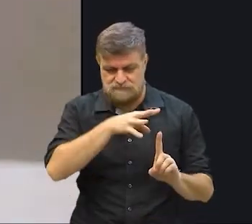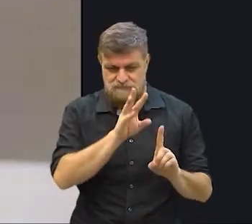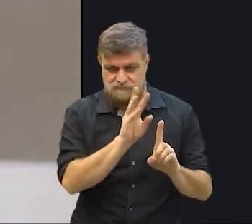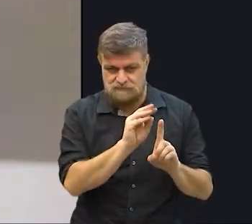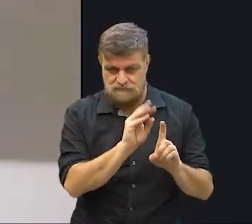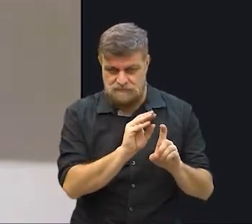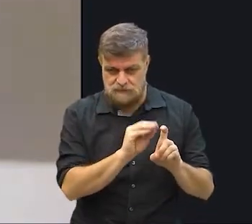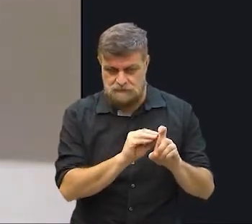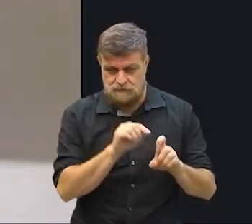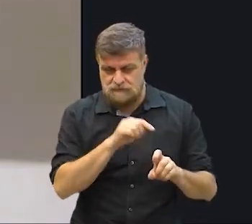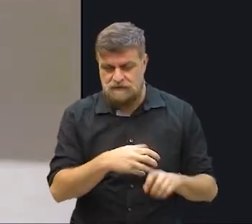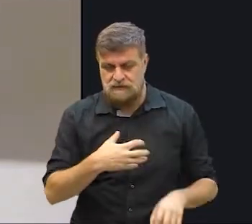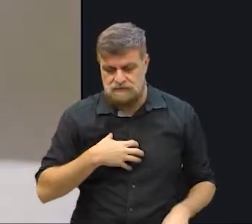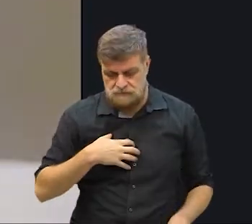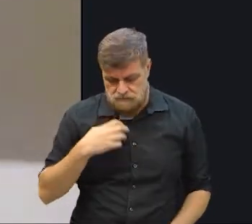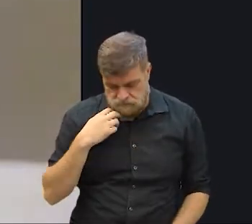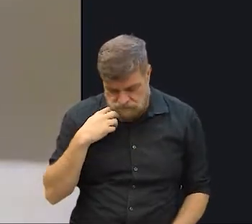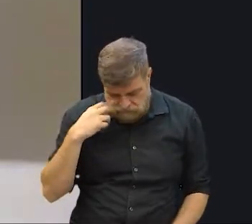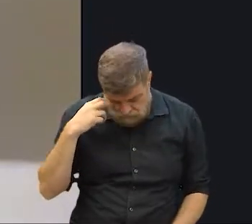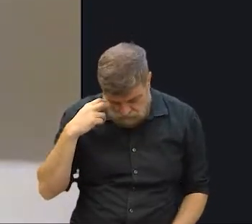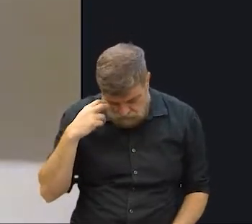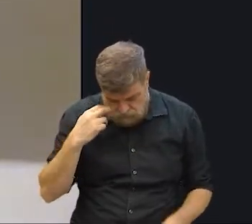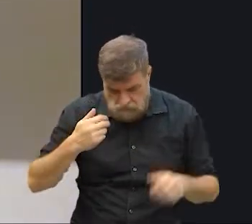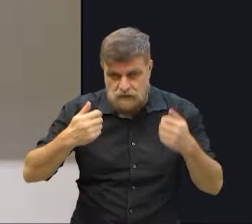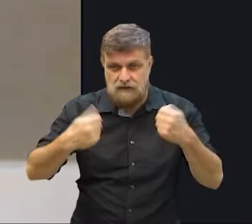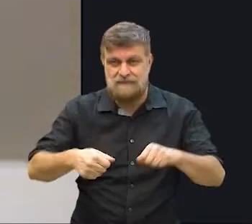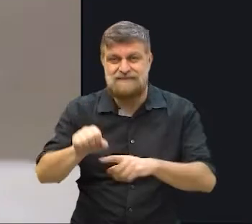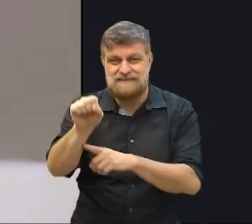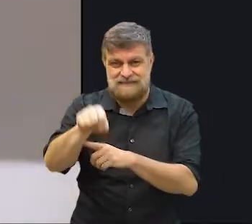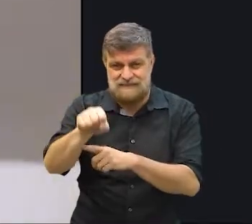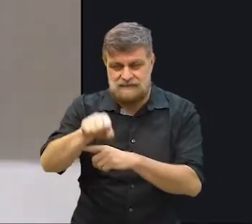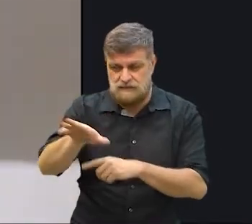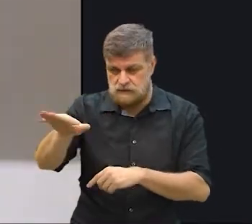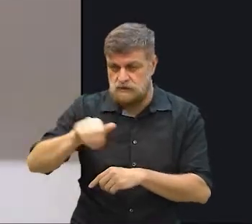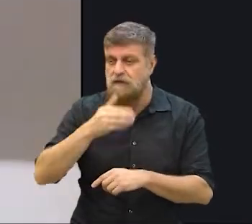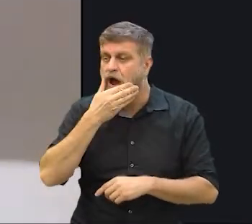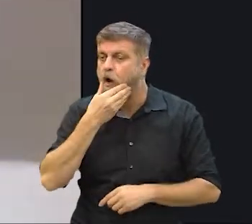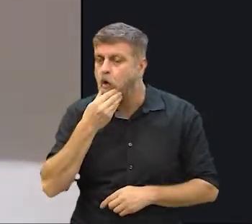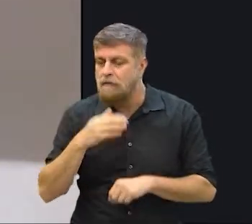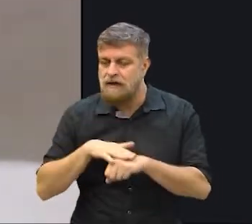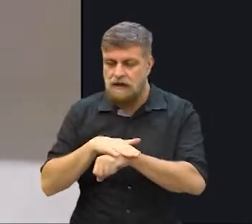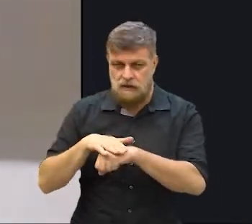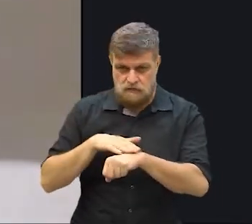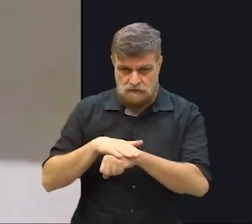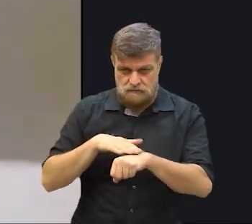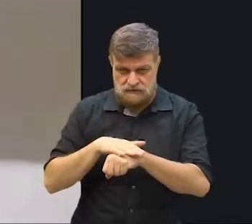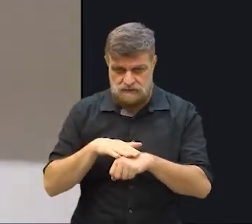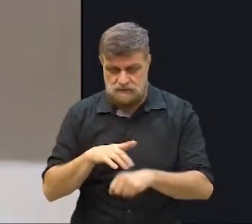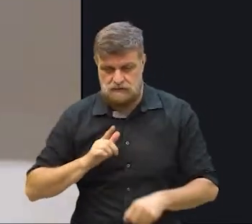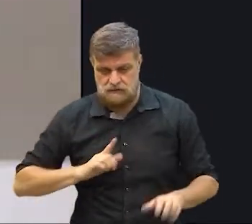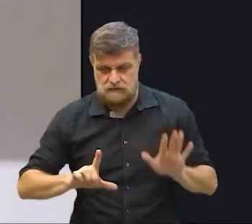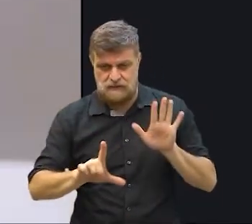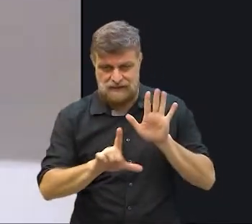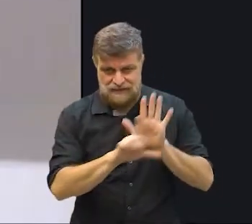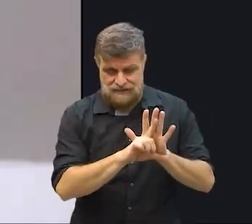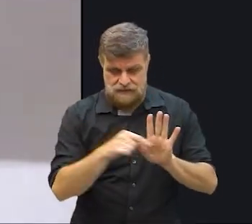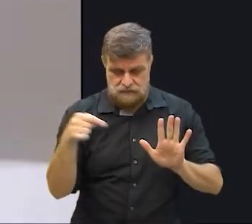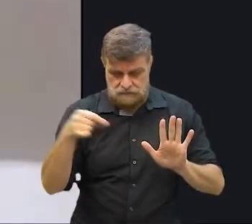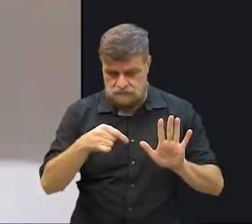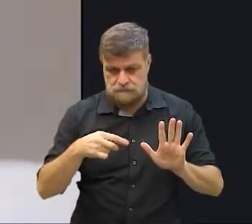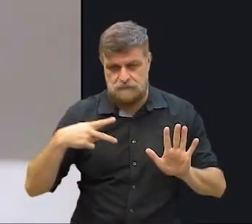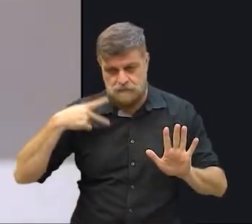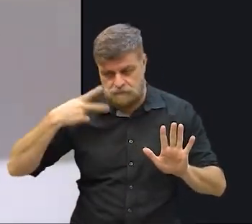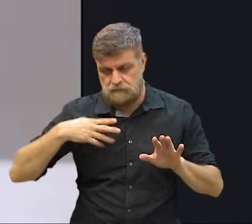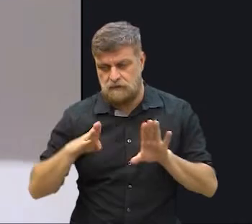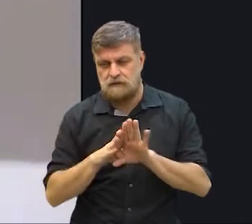prejudicando, deixando a mulher em situação vexatória. É preciso, sim, conversar com os homens. E graças a essa